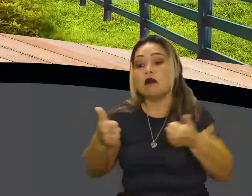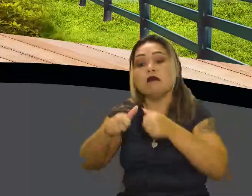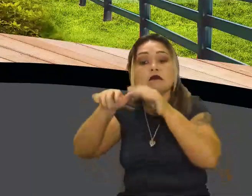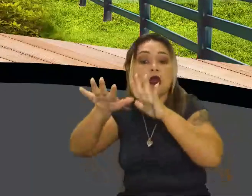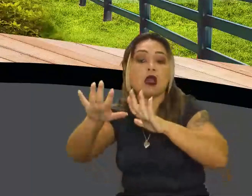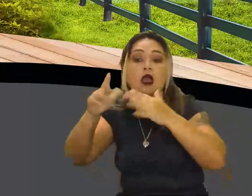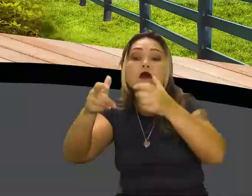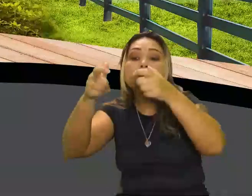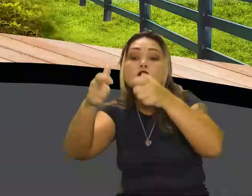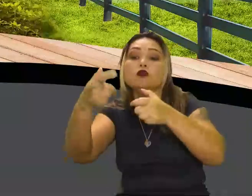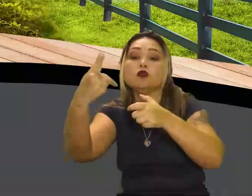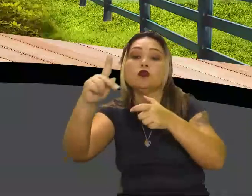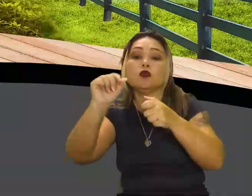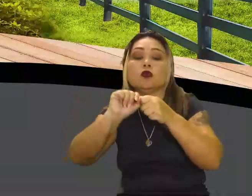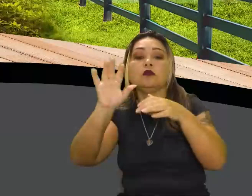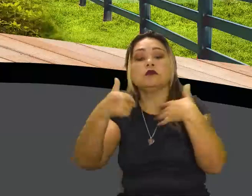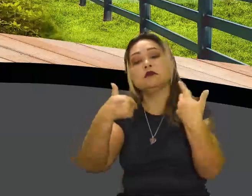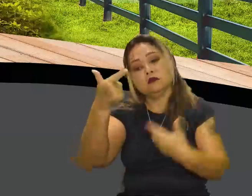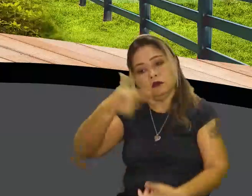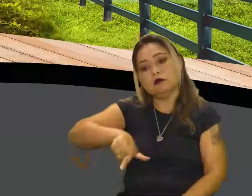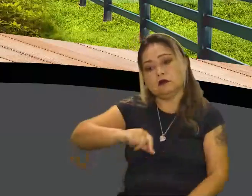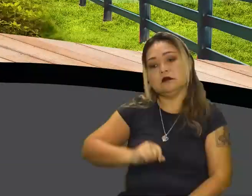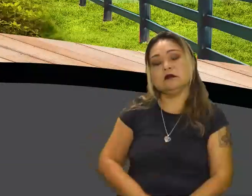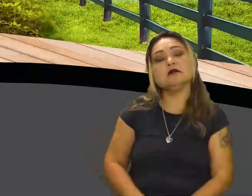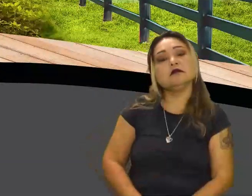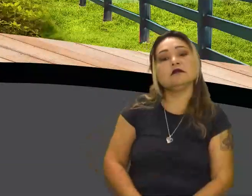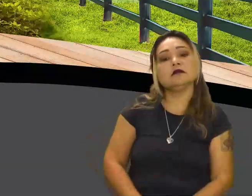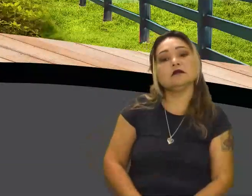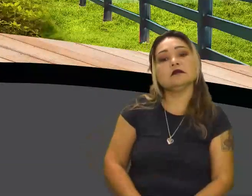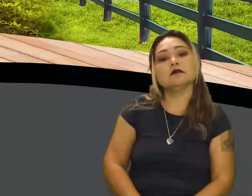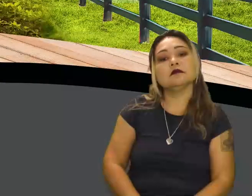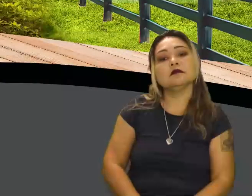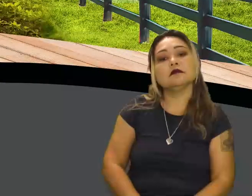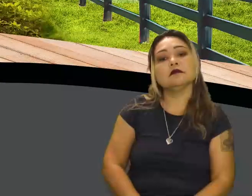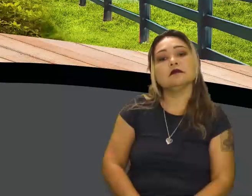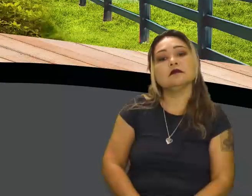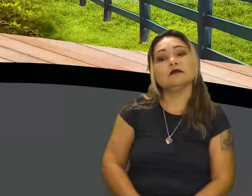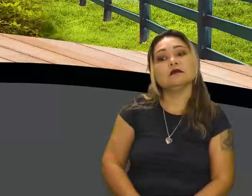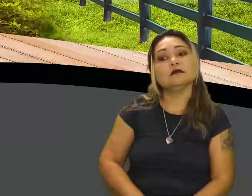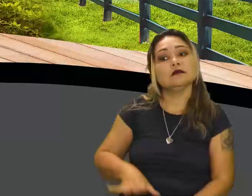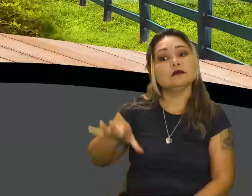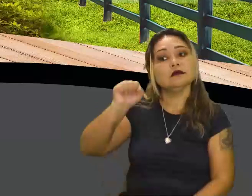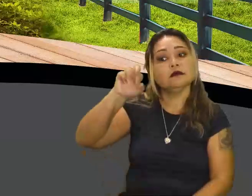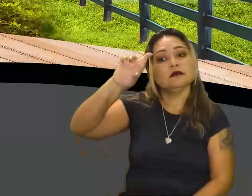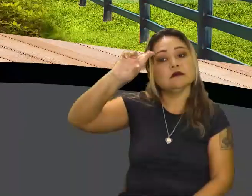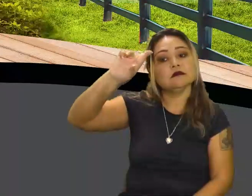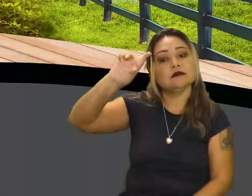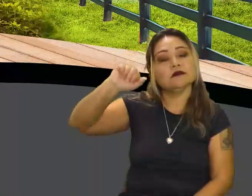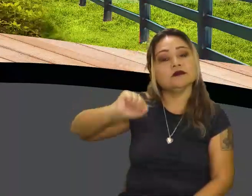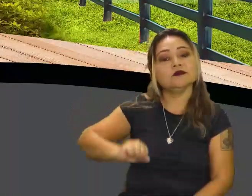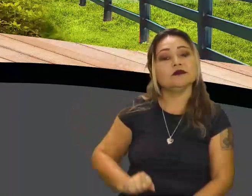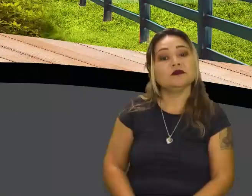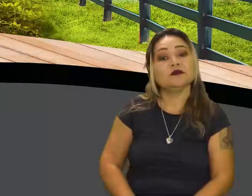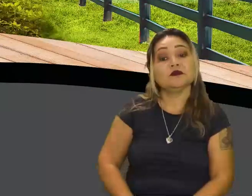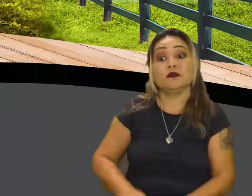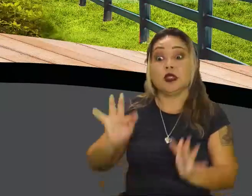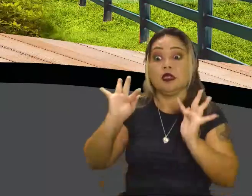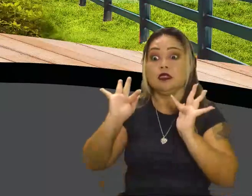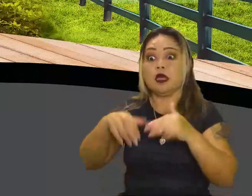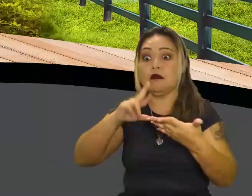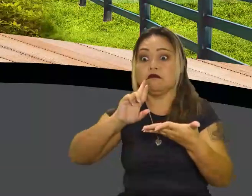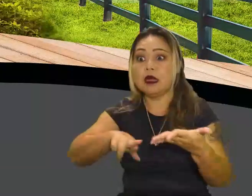instalar na sua região. Vamos de novo. Eu estou ouvindo a minha chefe falar. Termina